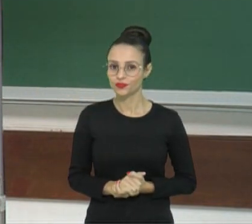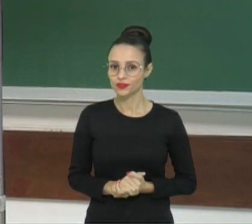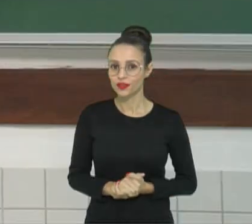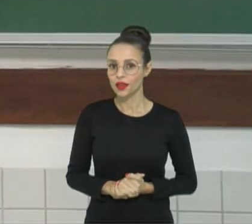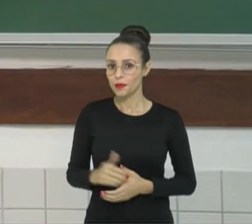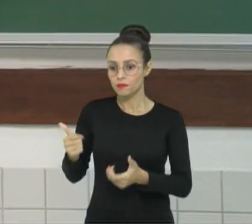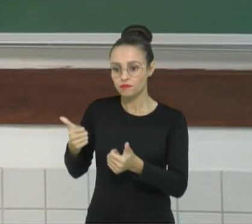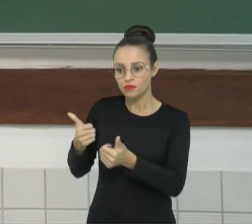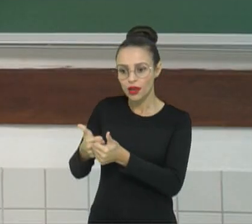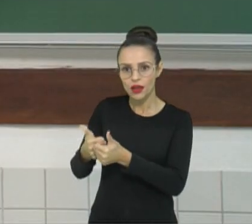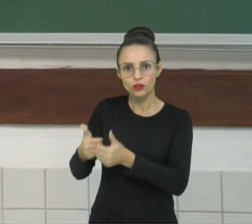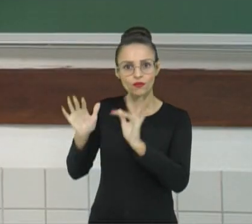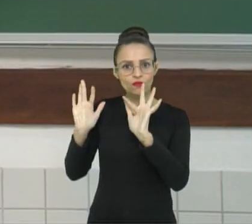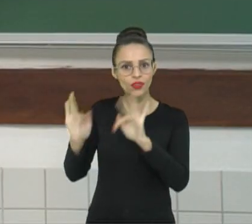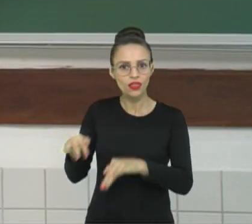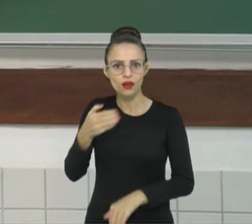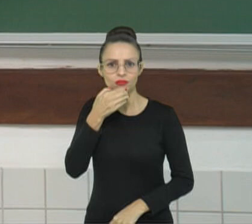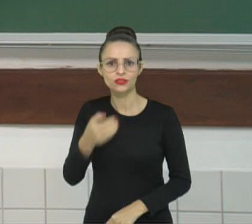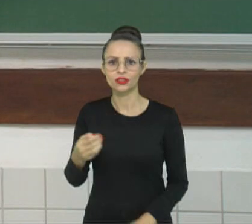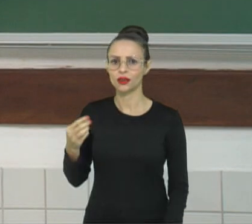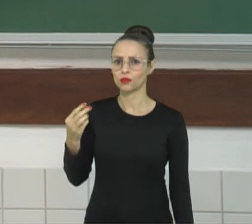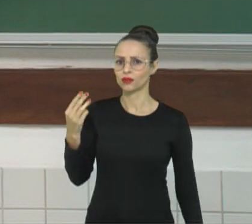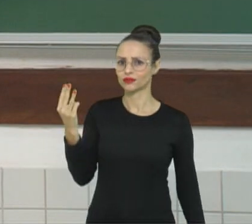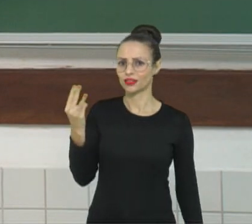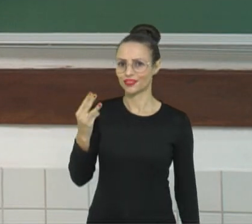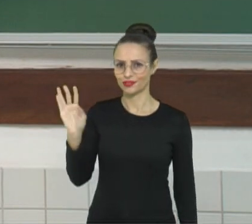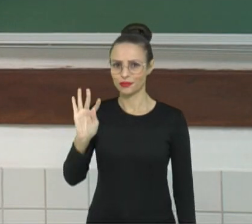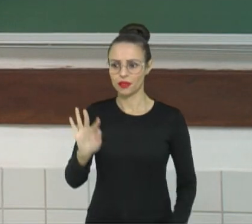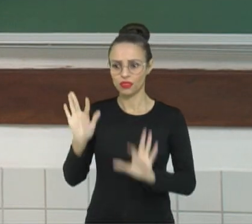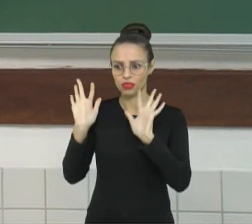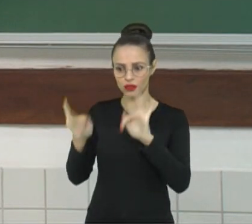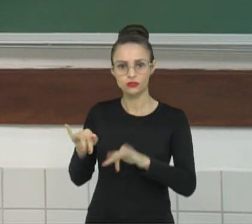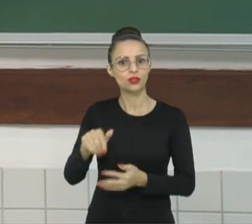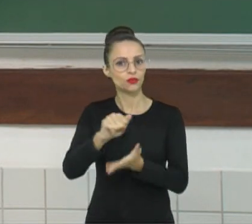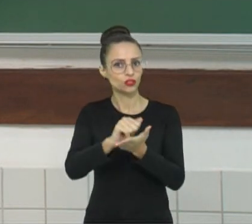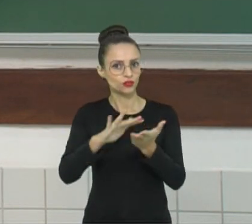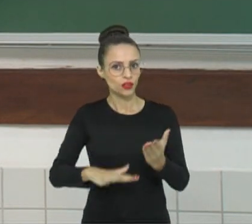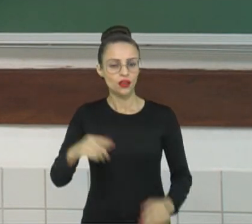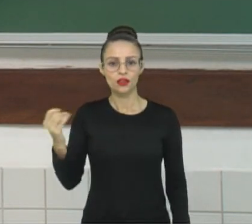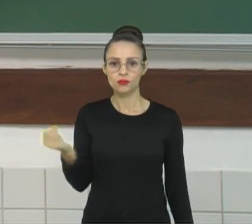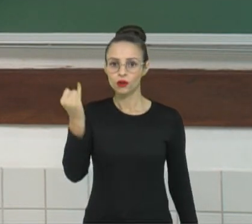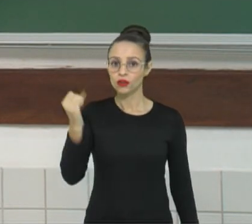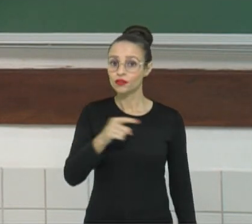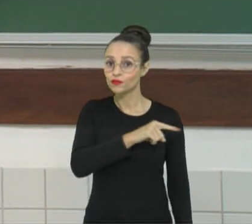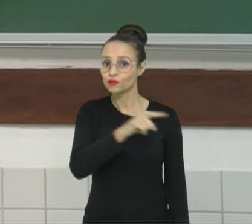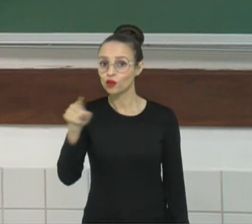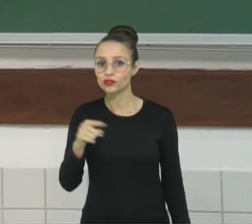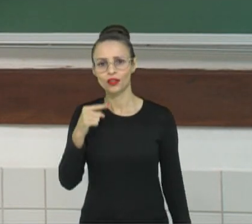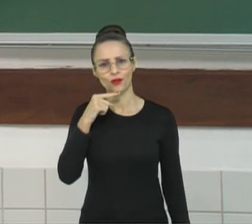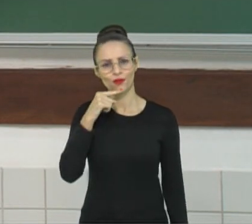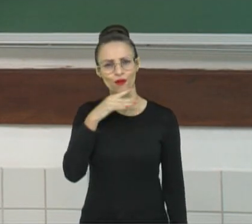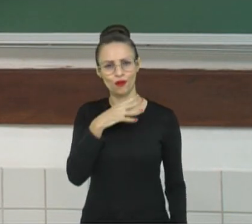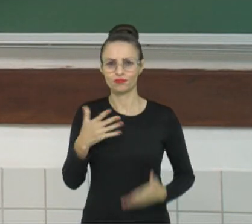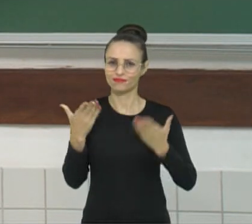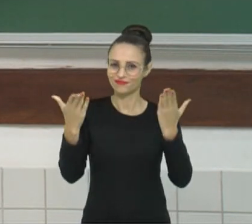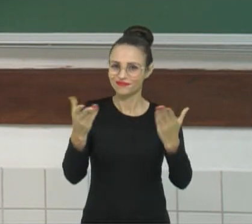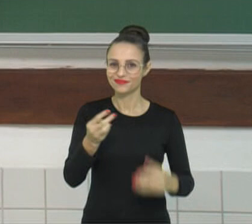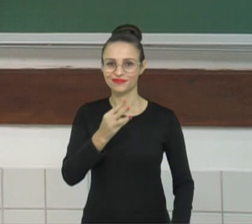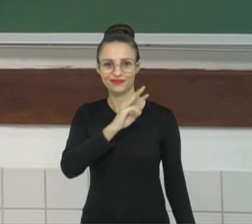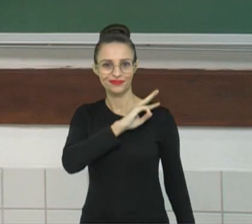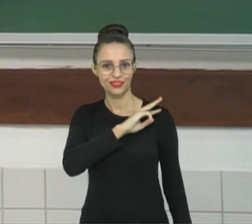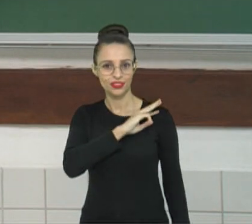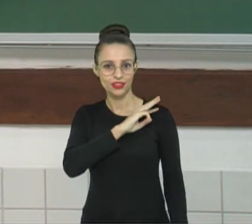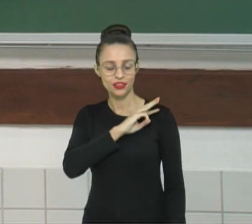na reta final aí do trimestre, então as atividades muito importantes. Ainda mais vocês, óbvio, que estão na terceira